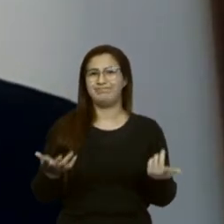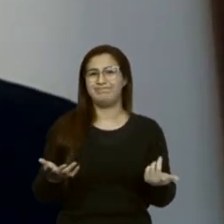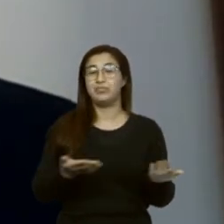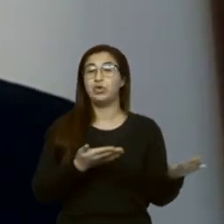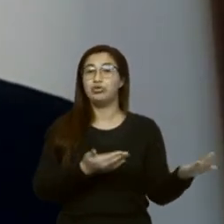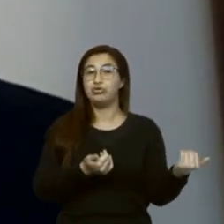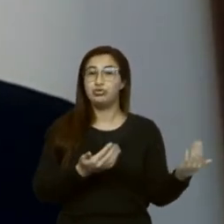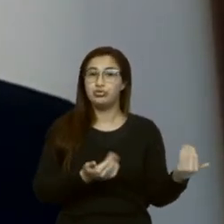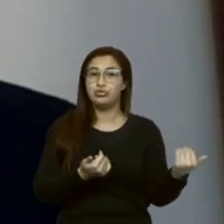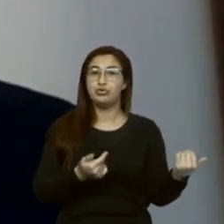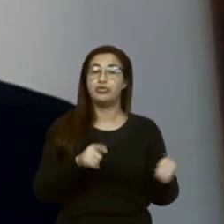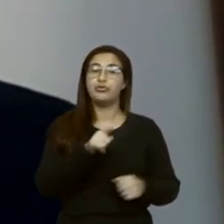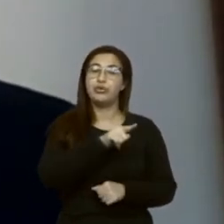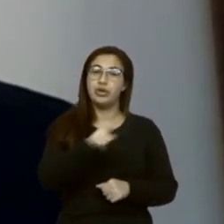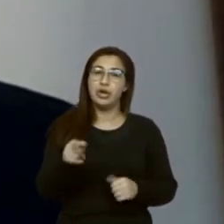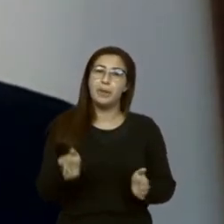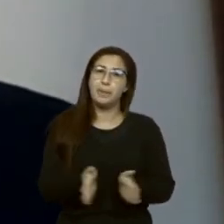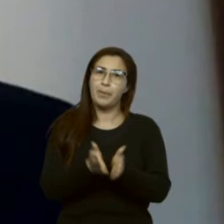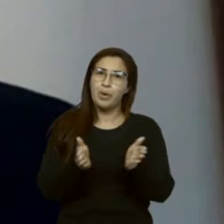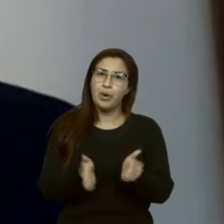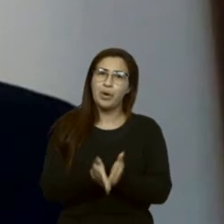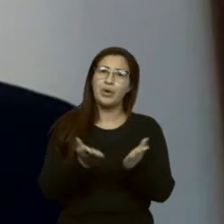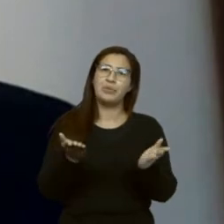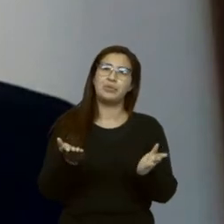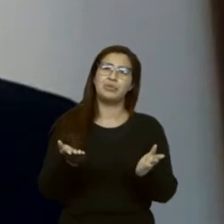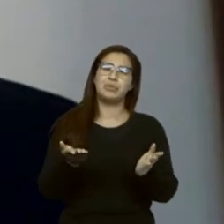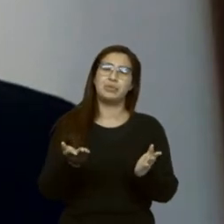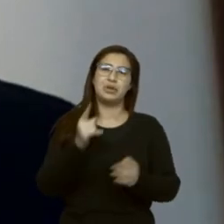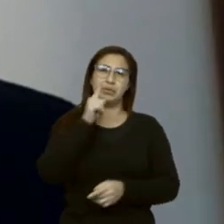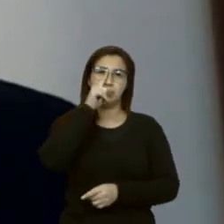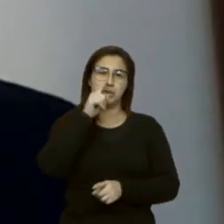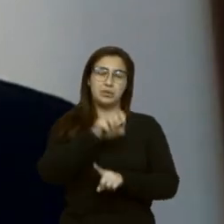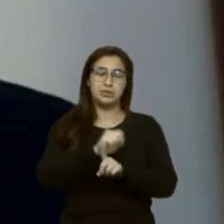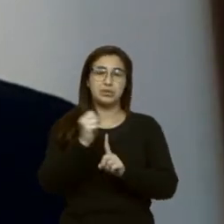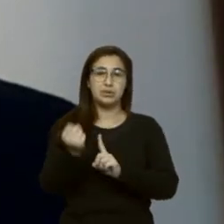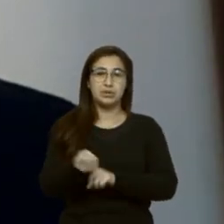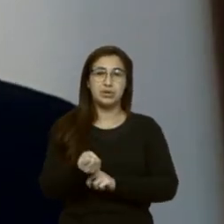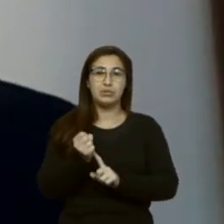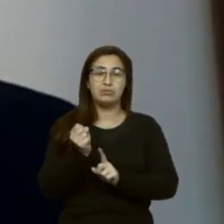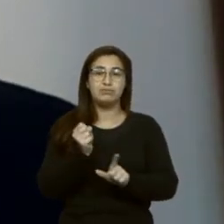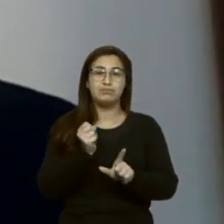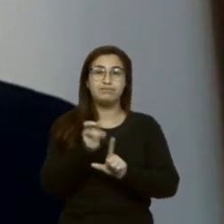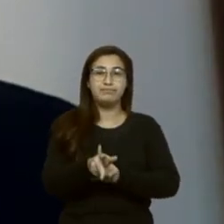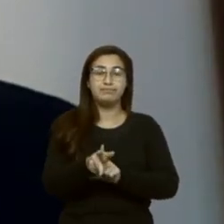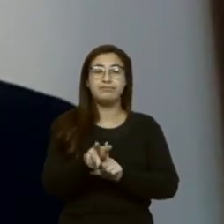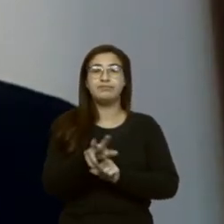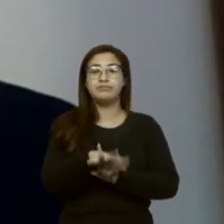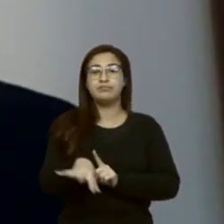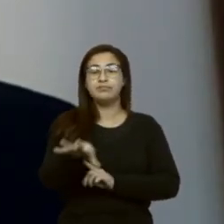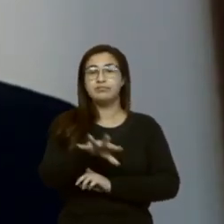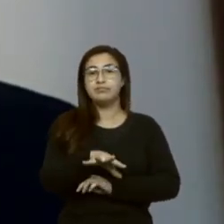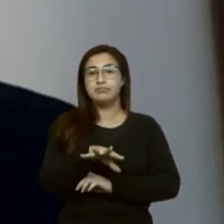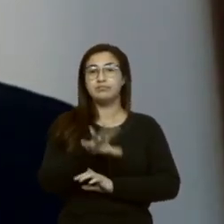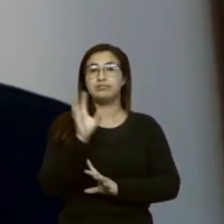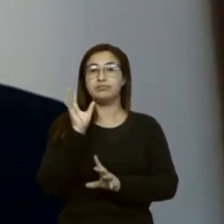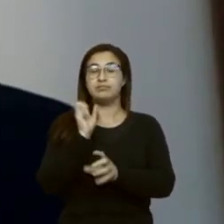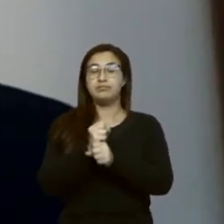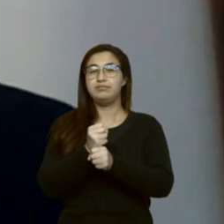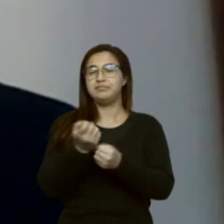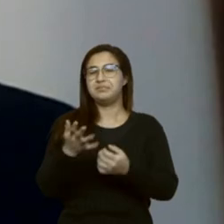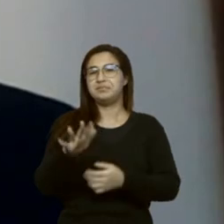em situação de vulnerabilidade social e ingressarem no programa serão contabilizados como se